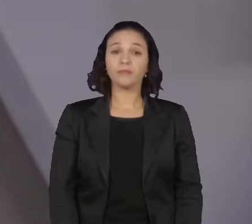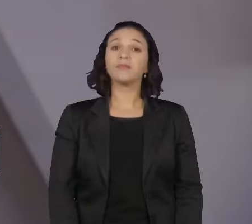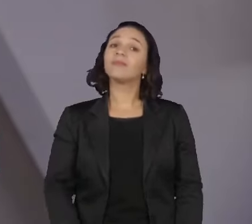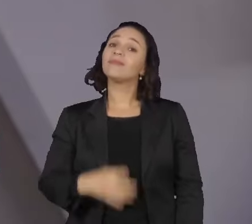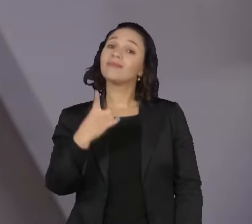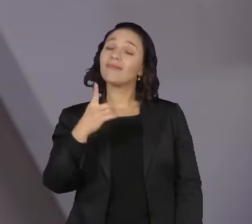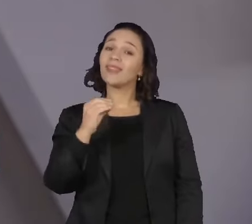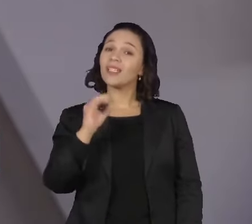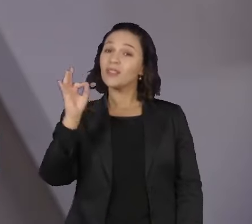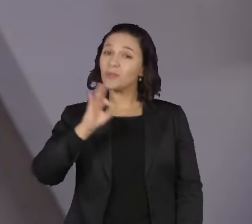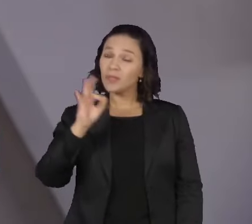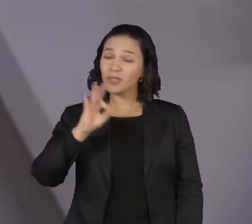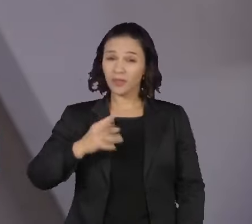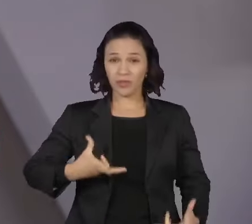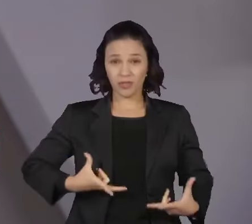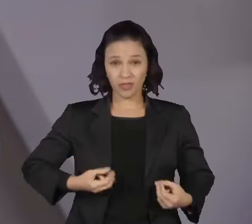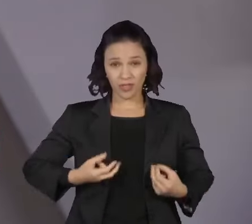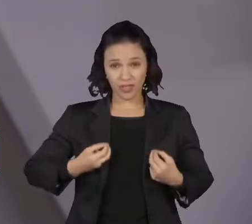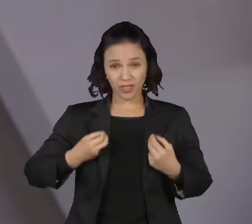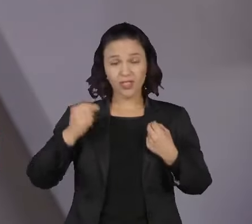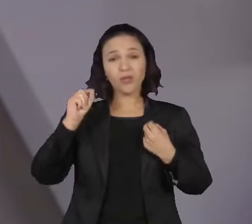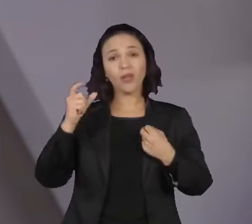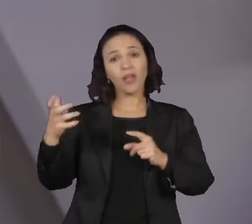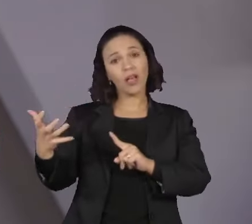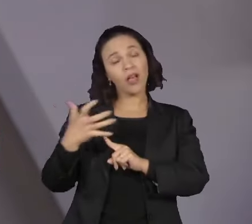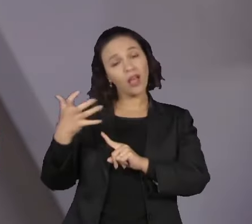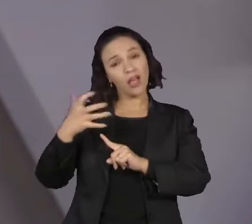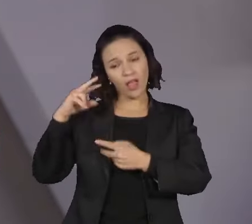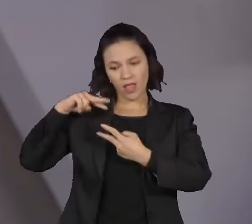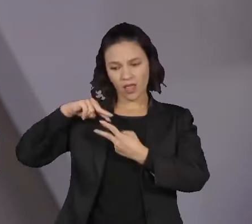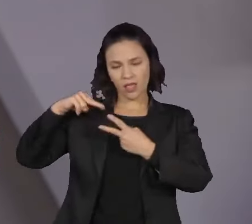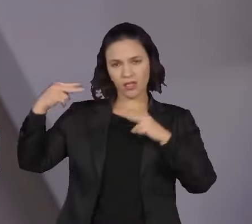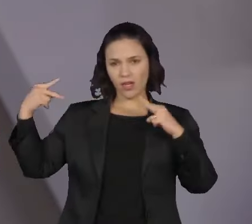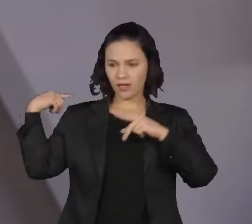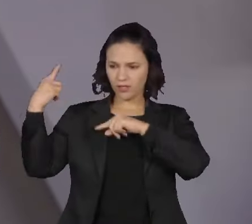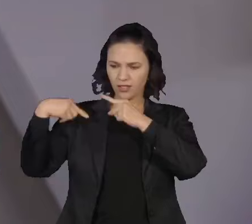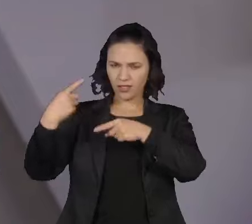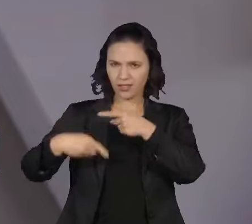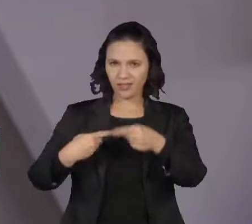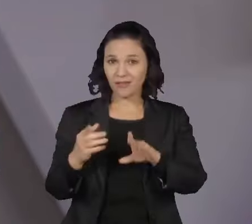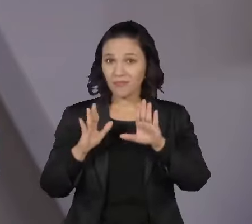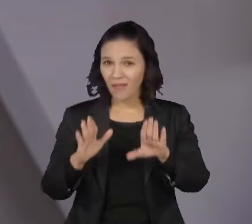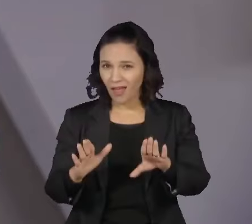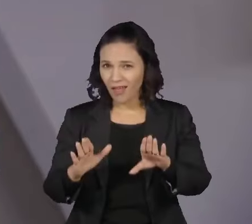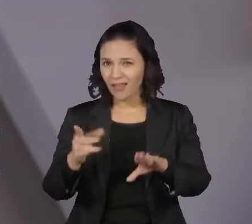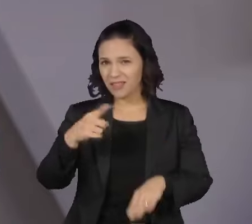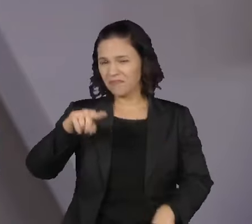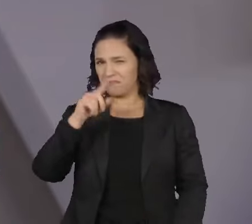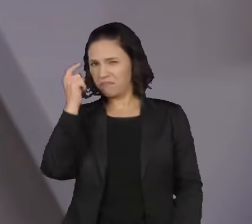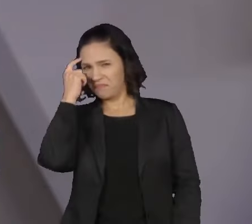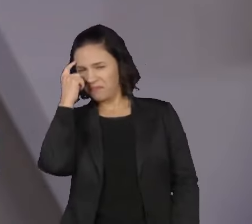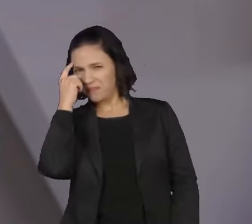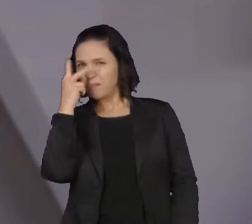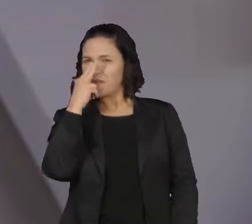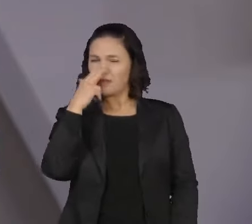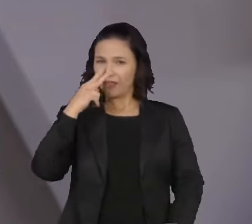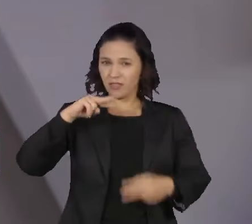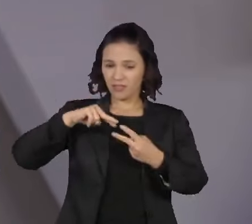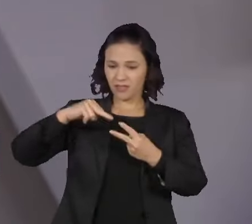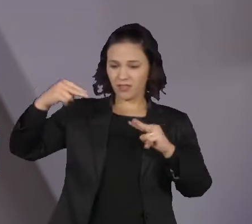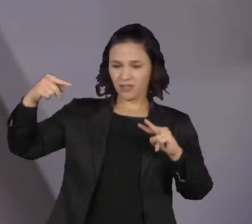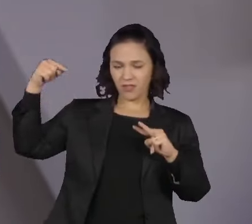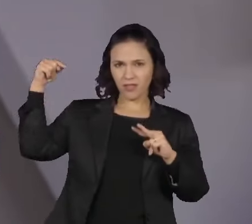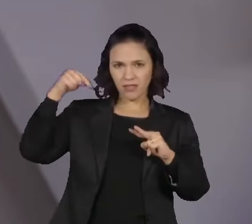10% dos tumores são causados por influência genética. Mas, ao contrário do que possa parecer, os genes não